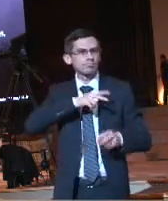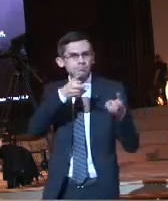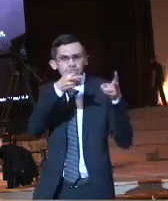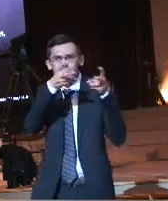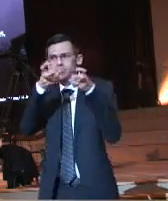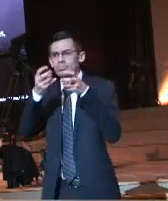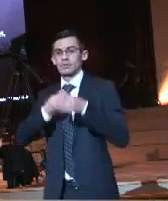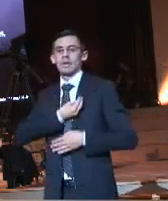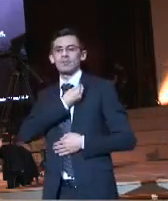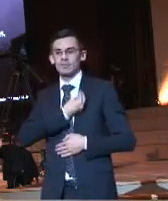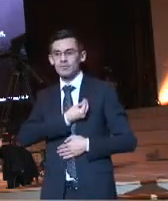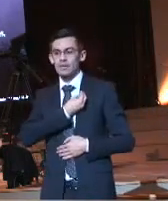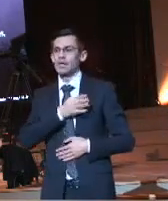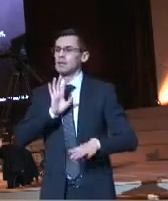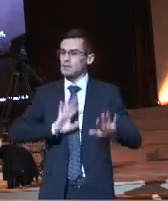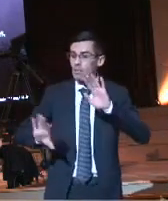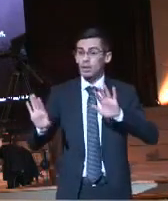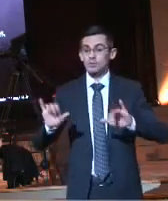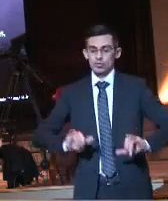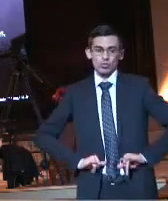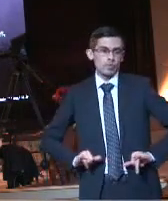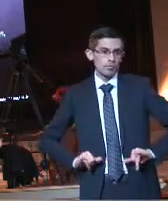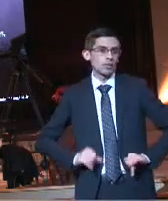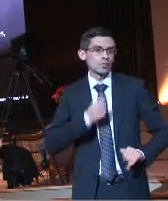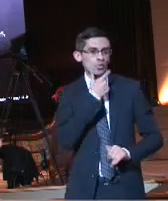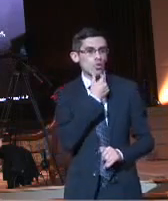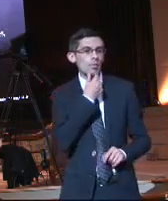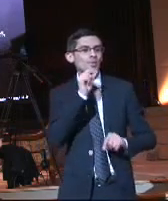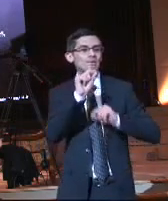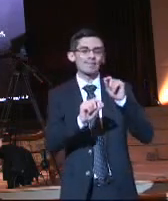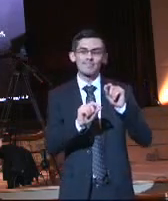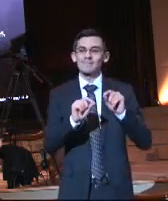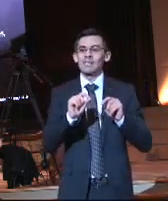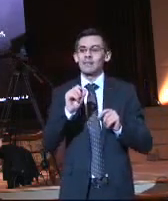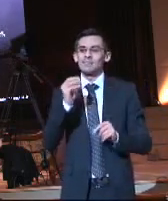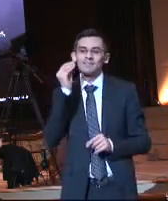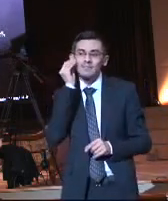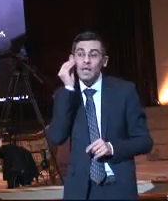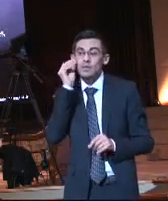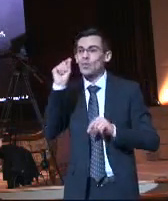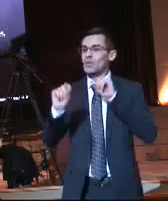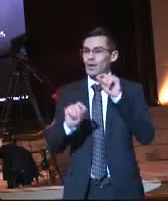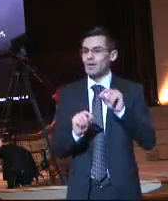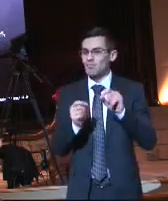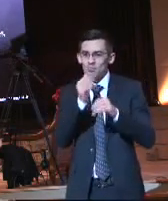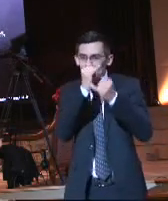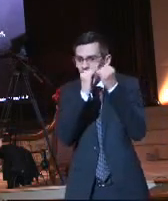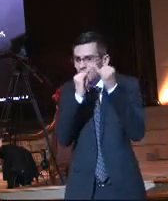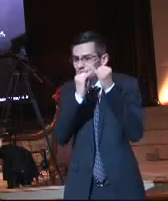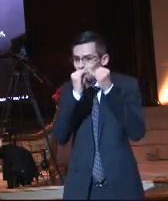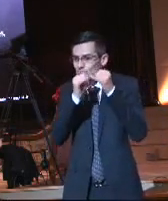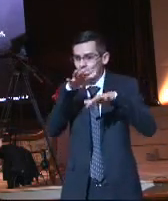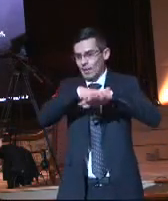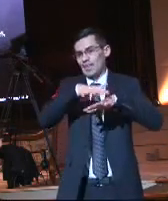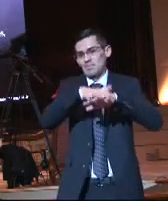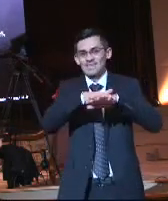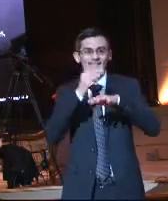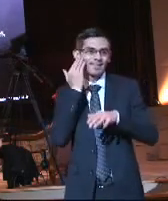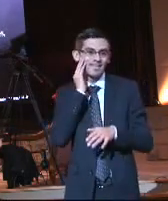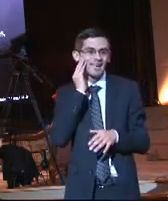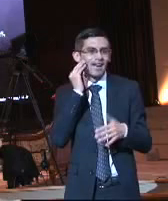e olha para o sofrimento humano e tenta resolver as questões da nossa alma como se fosse